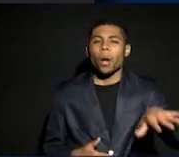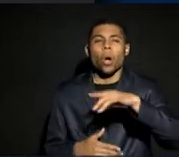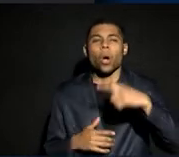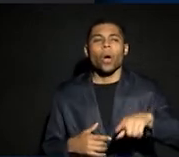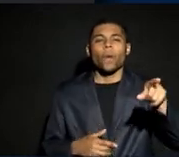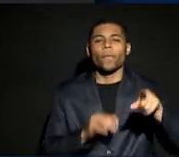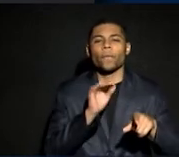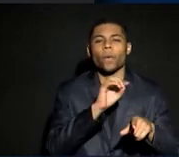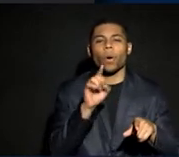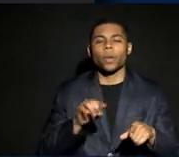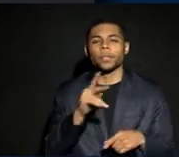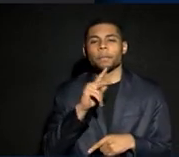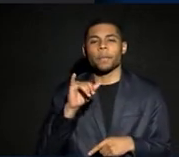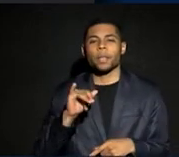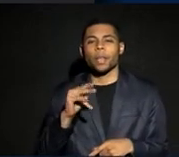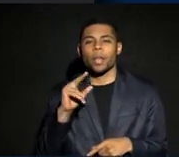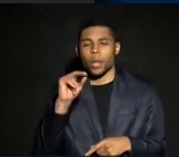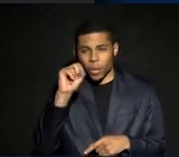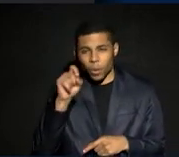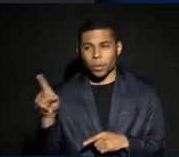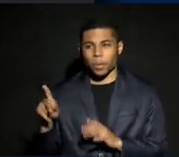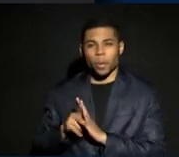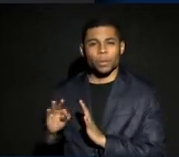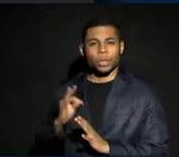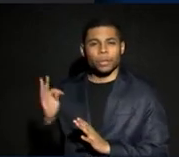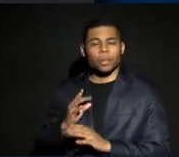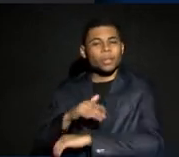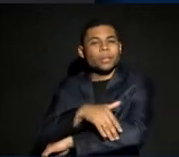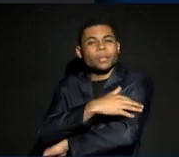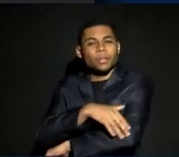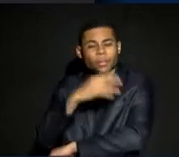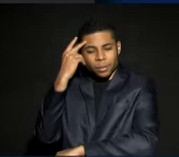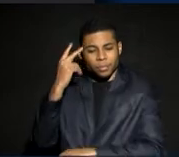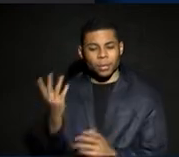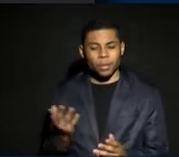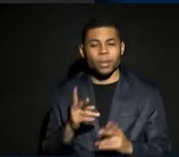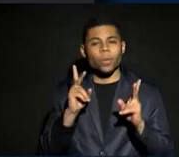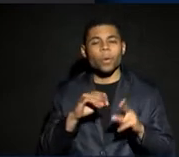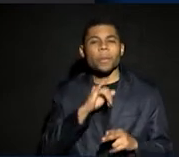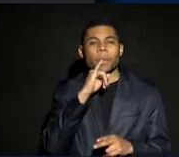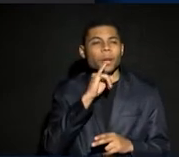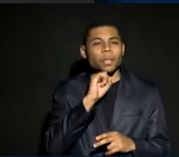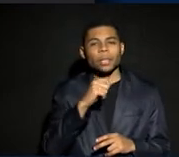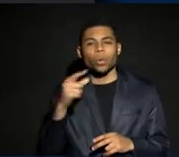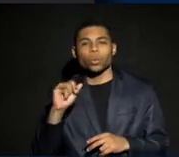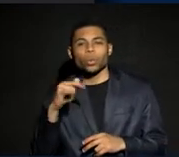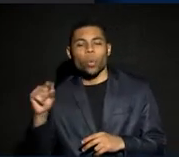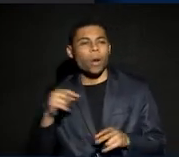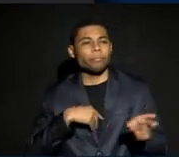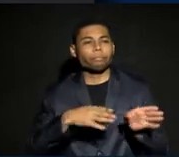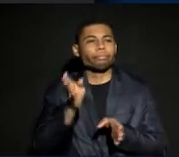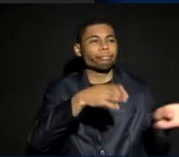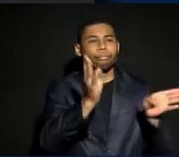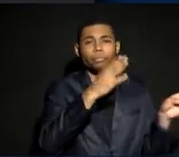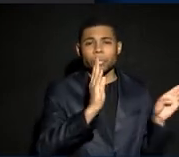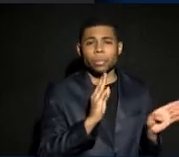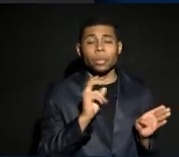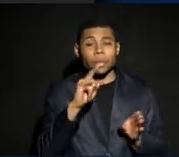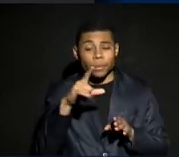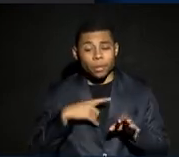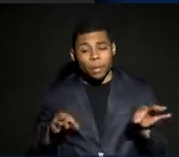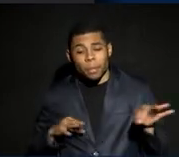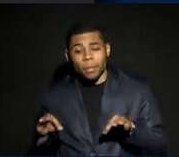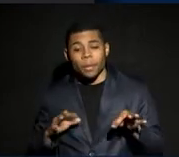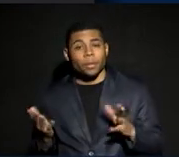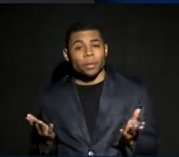Pinheiros, no Tietê, é a nova esquina de São Paulo. É o São João com a Ipiranga ali. É ali que as coisas vão acontecer, se tiver